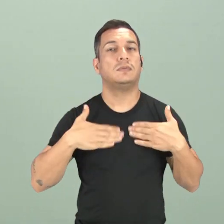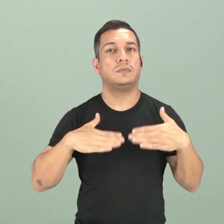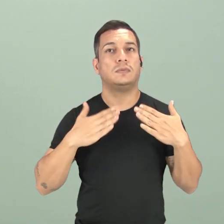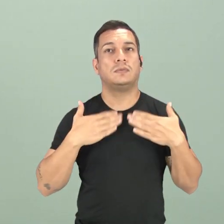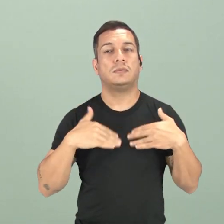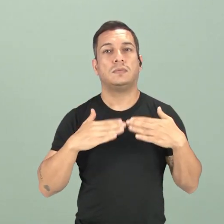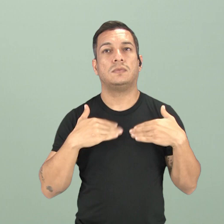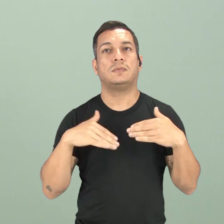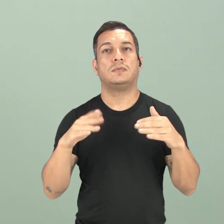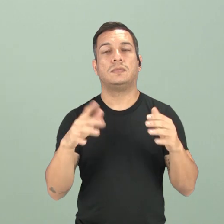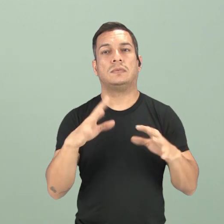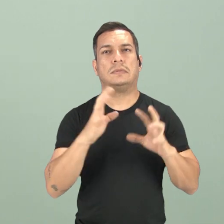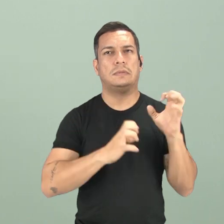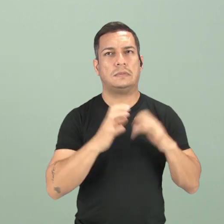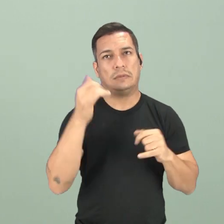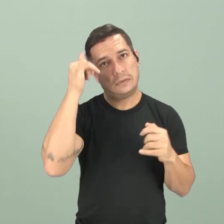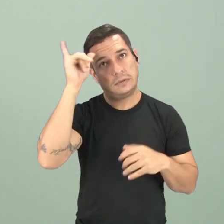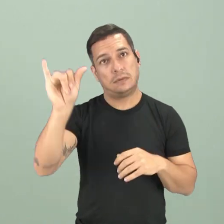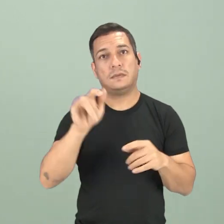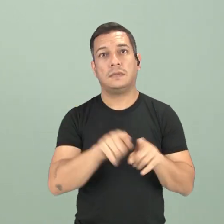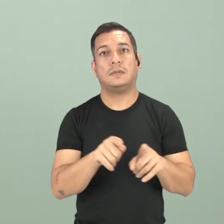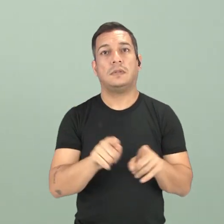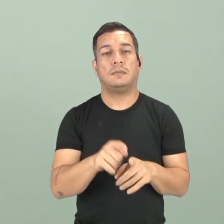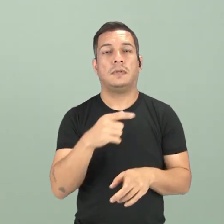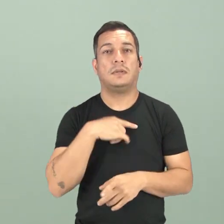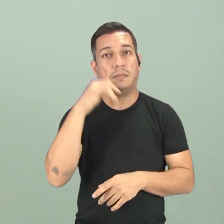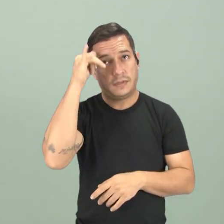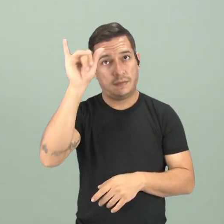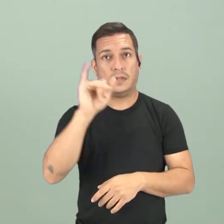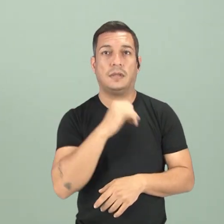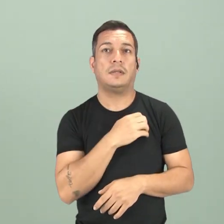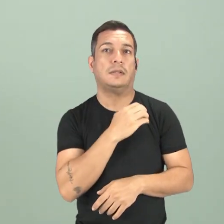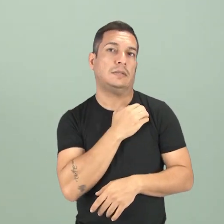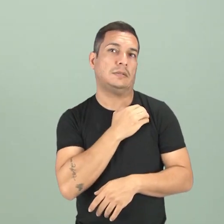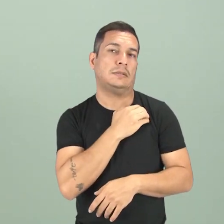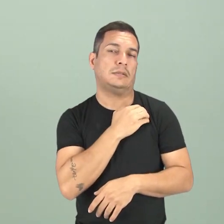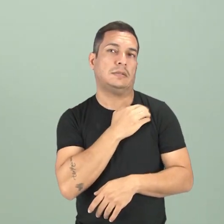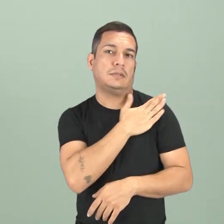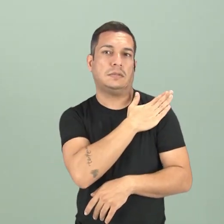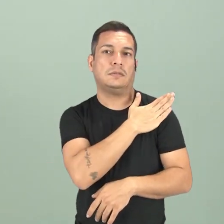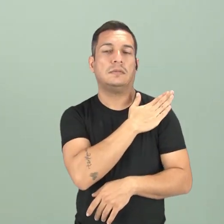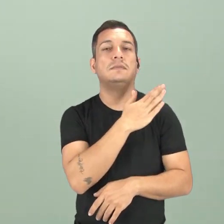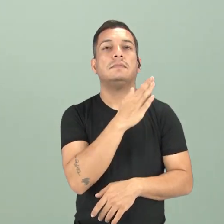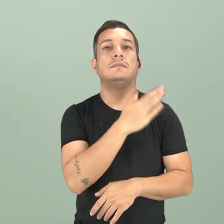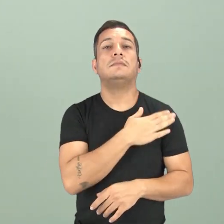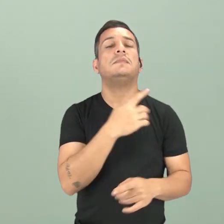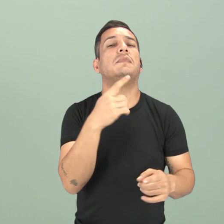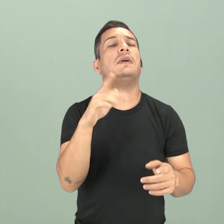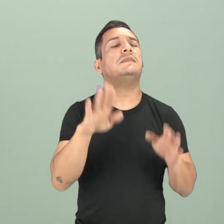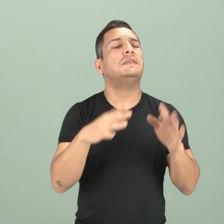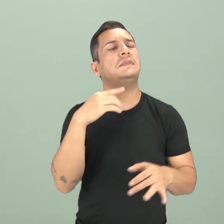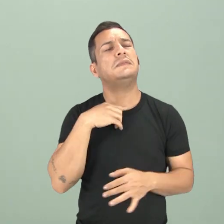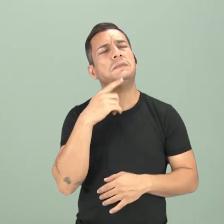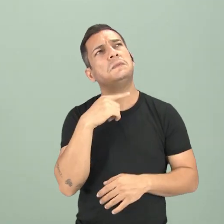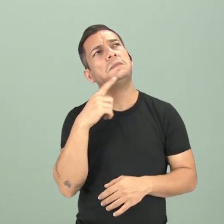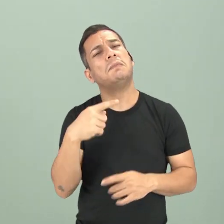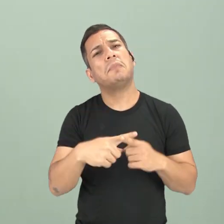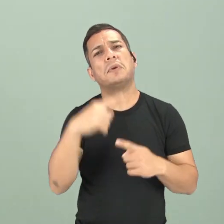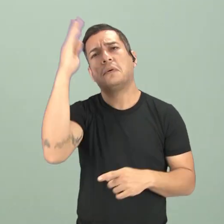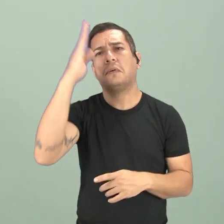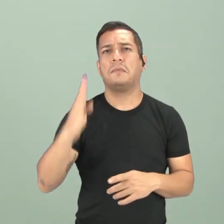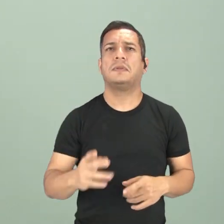ao terrorismo e racismo. Talvez muitas vezes você tenha se perguntado por que o Brasil é